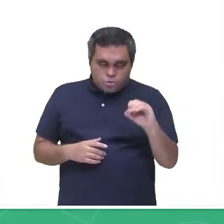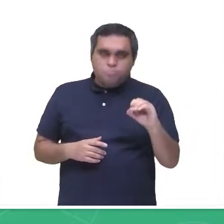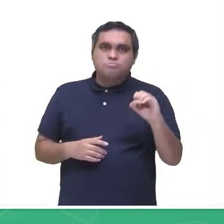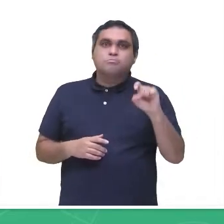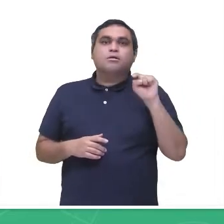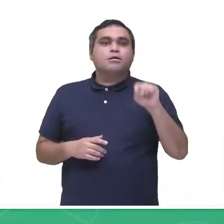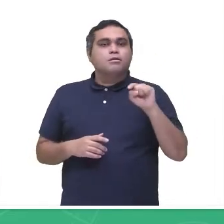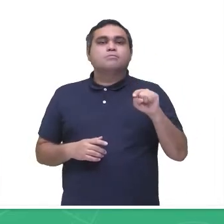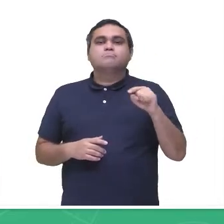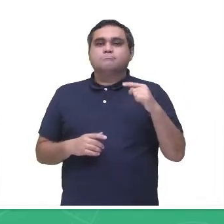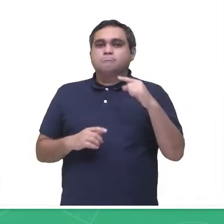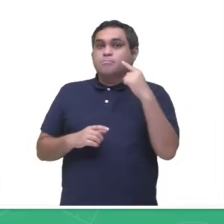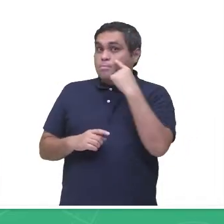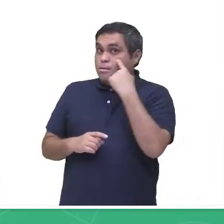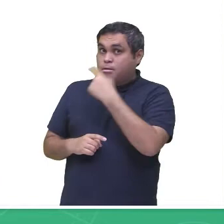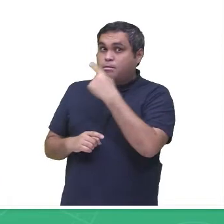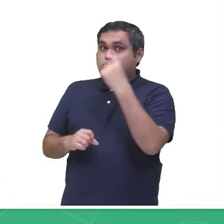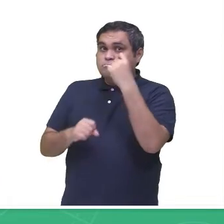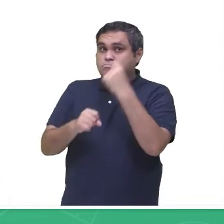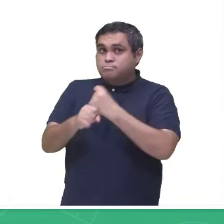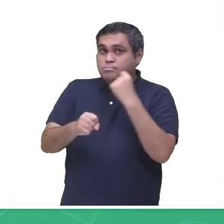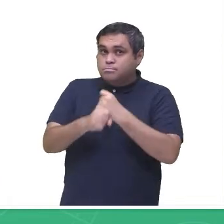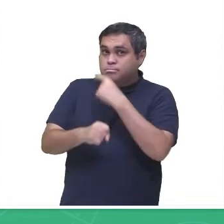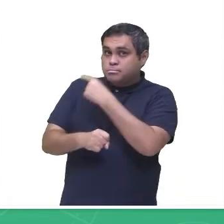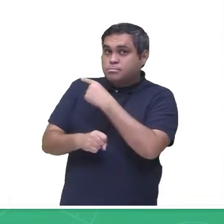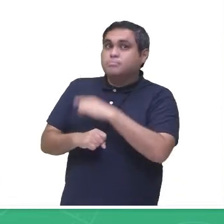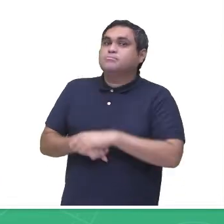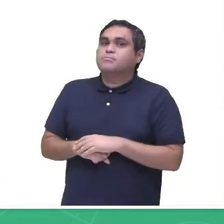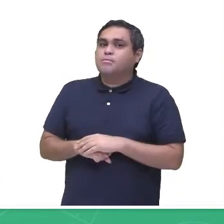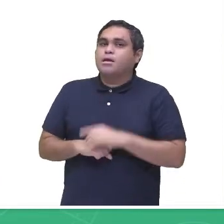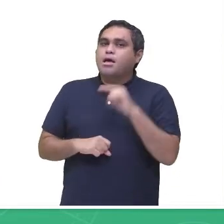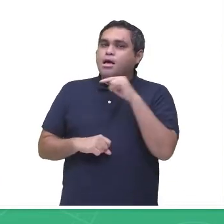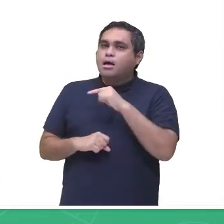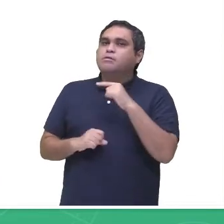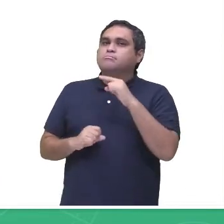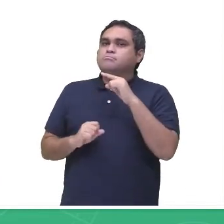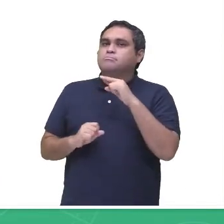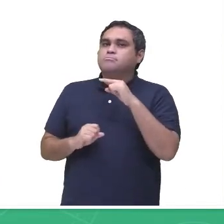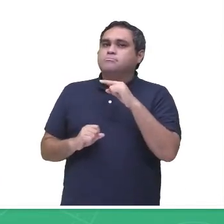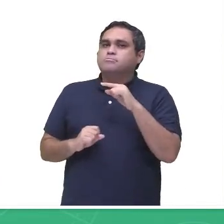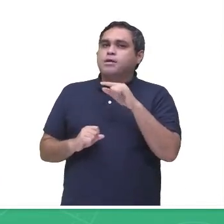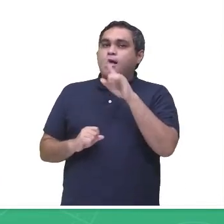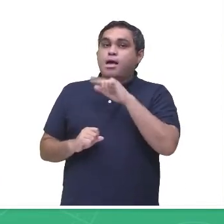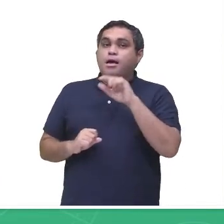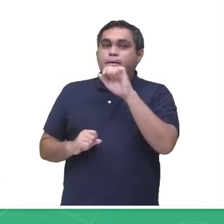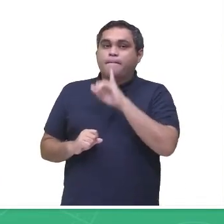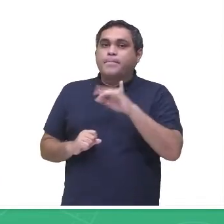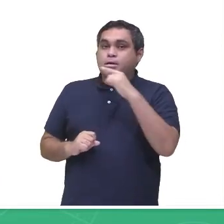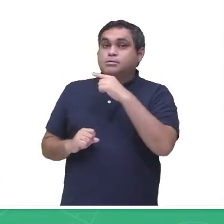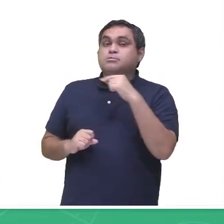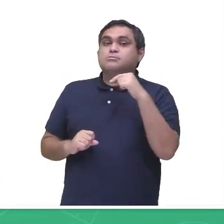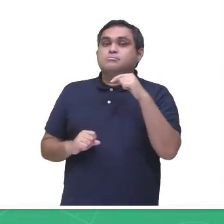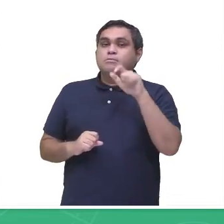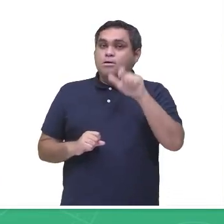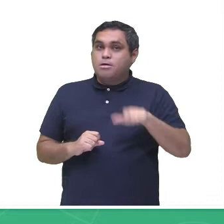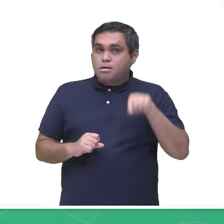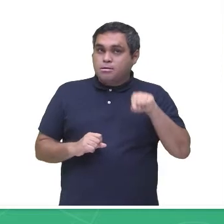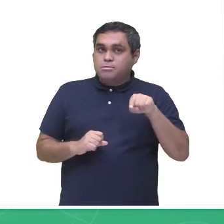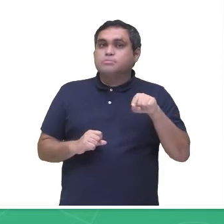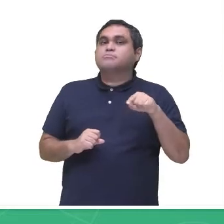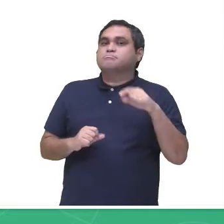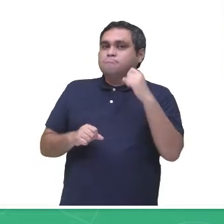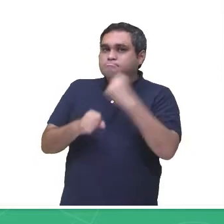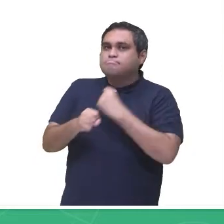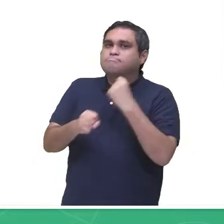tá? Essa dramaticidade teatral, a questão dos sentimentos na face dos personagens, que foi feito por